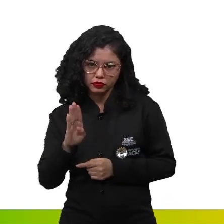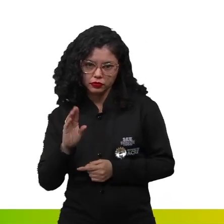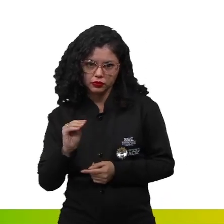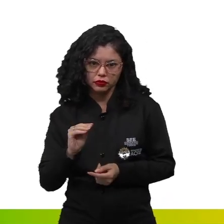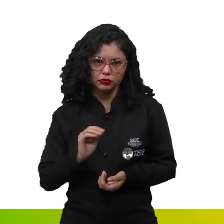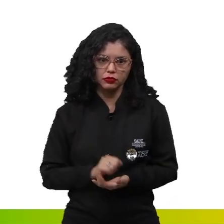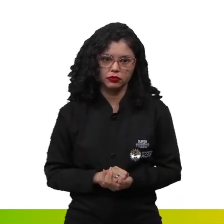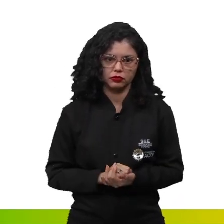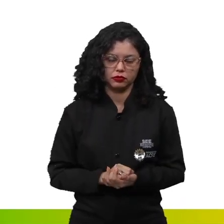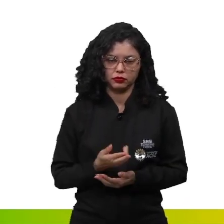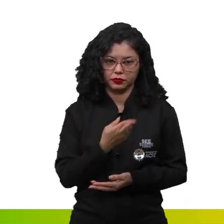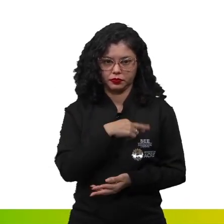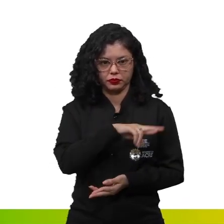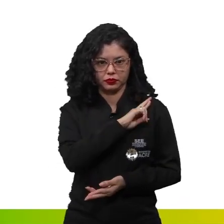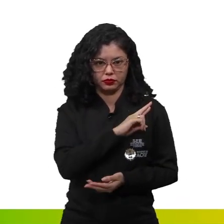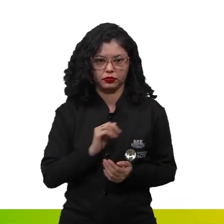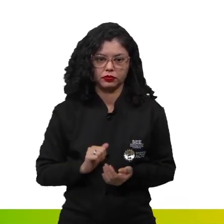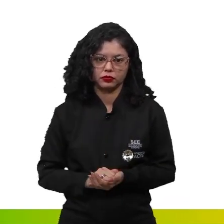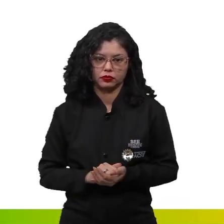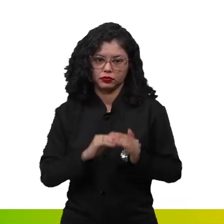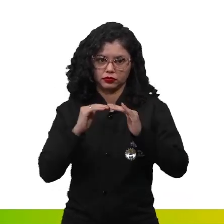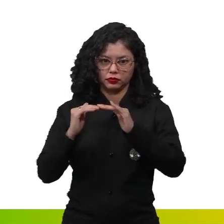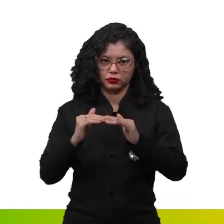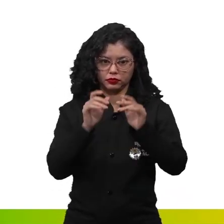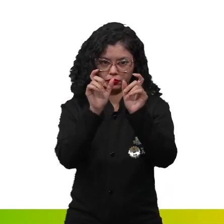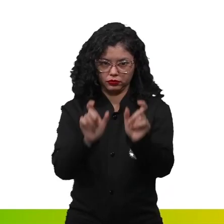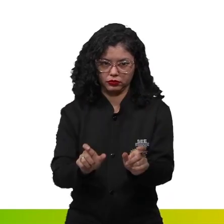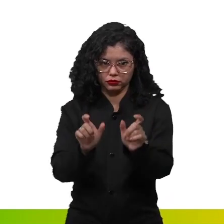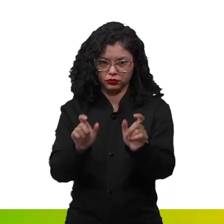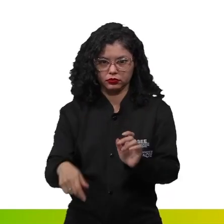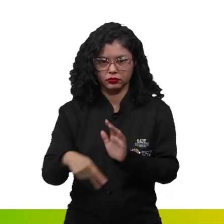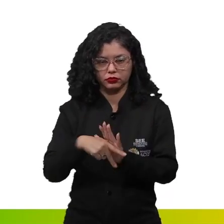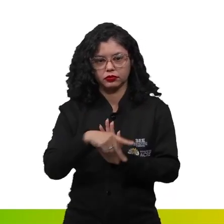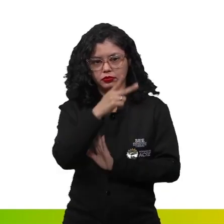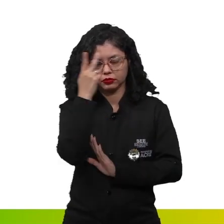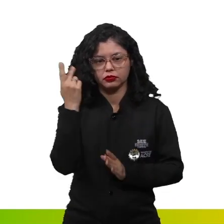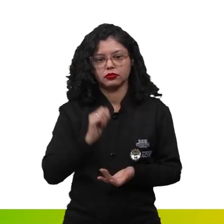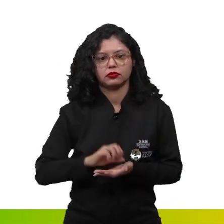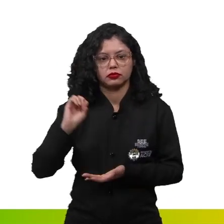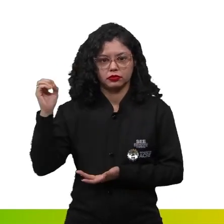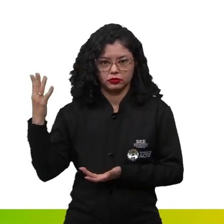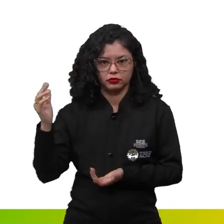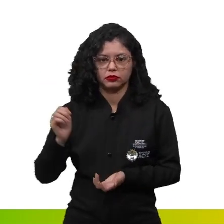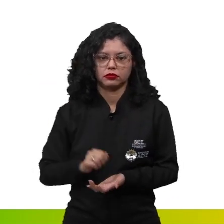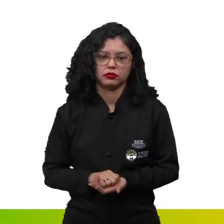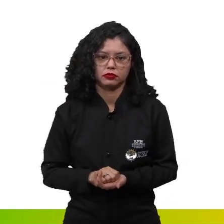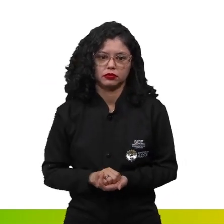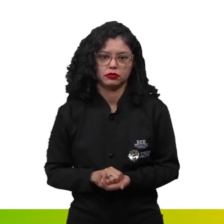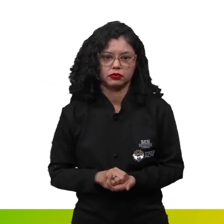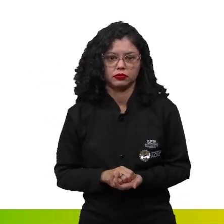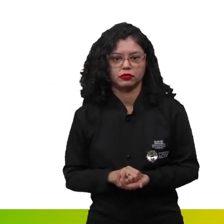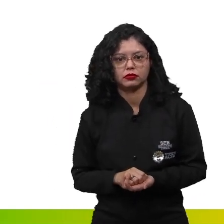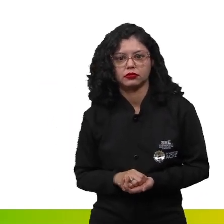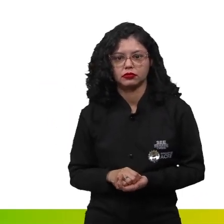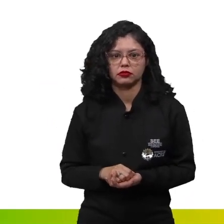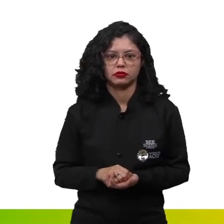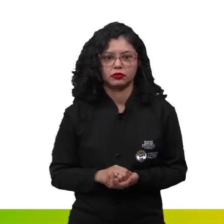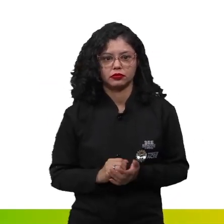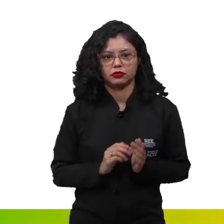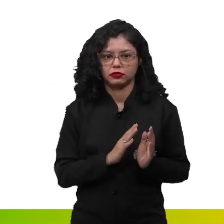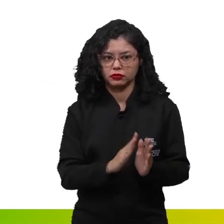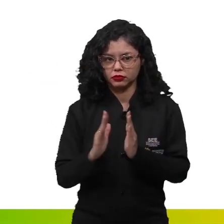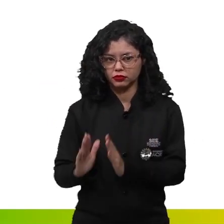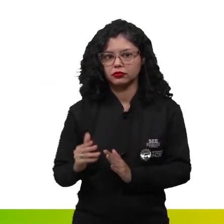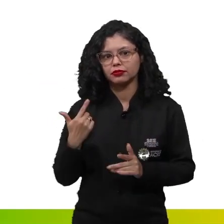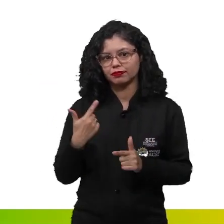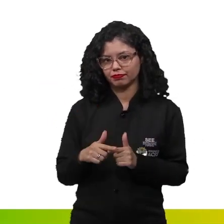frontal. Ele é responsável pela identidade, personalidade da pessoa. Lembra do caso Philips-Cage, onde essa parte